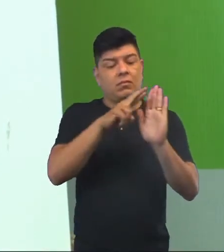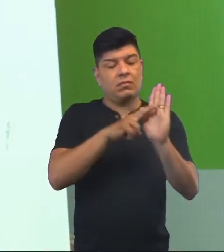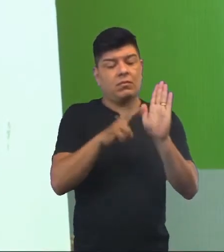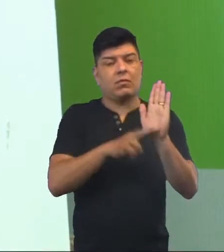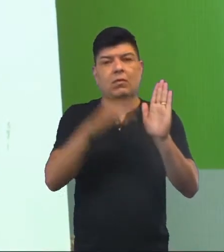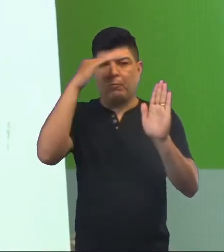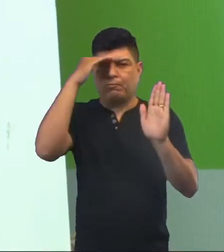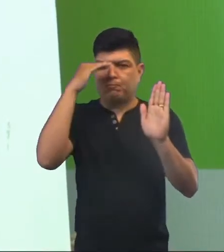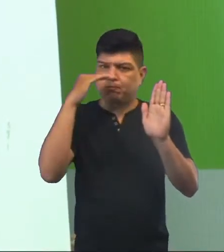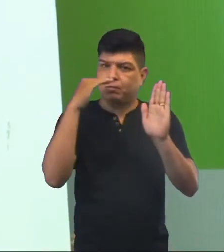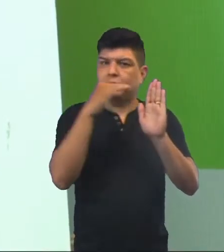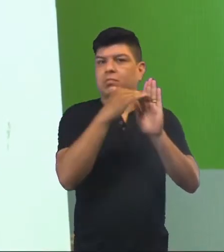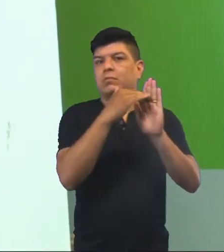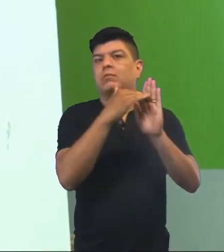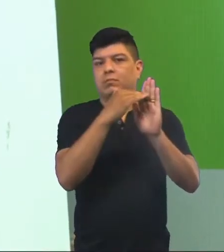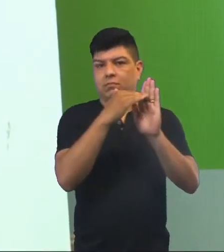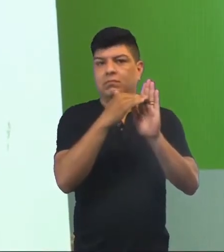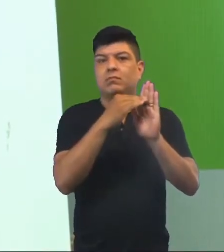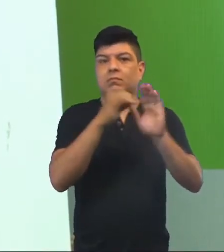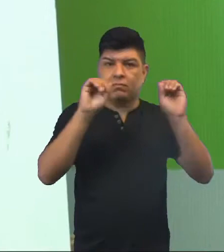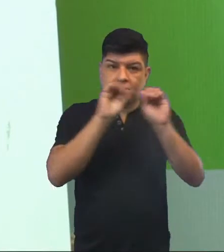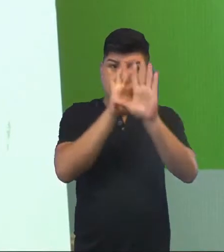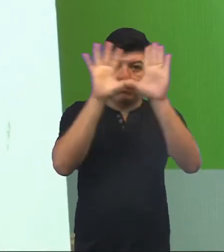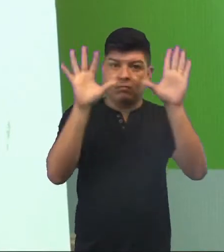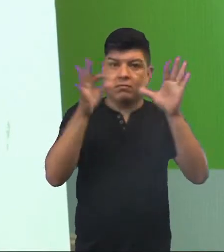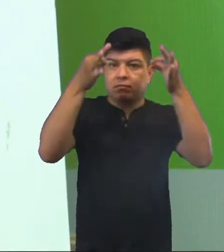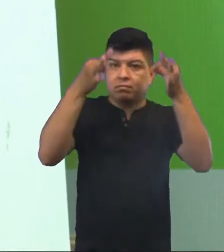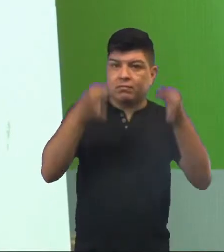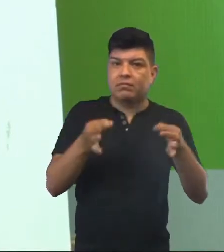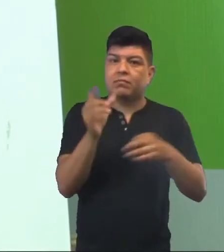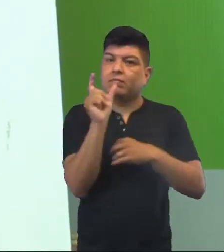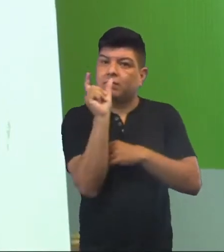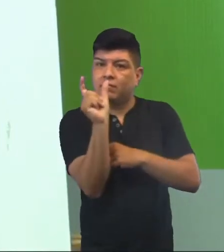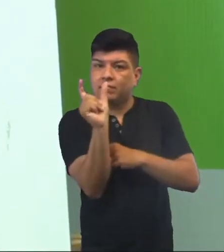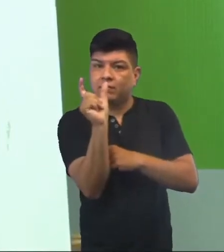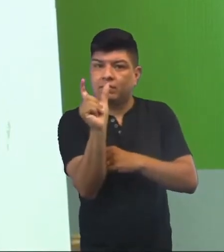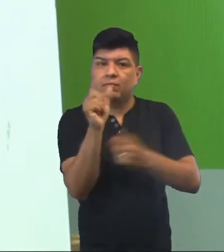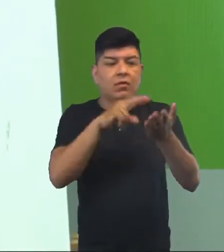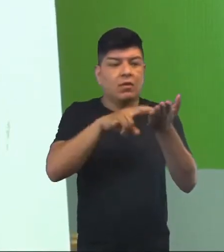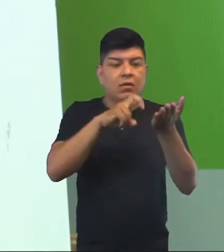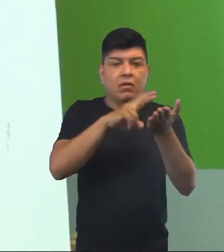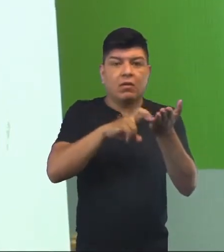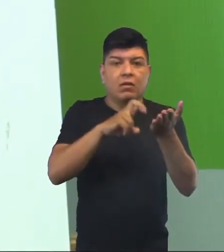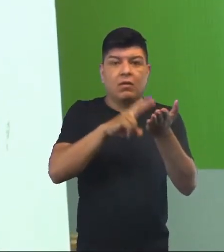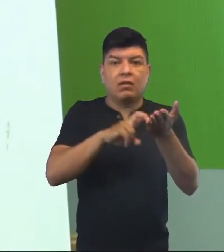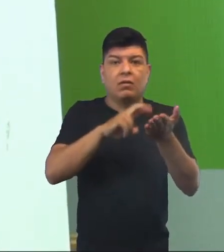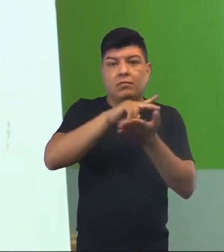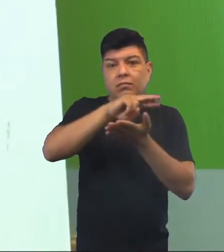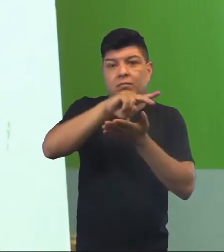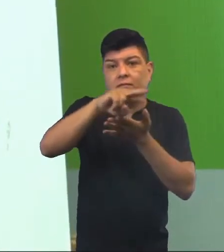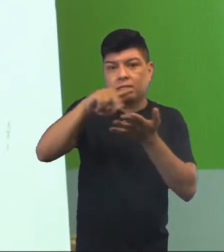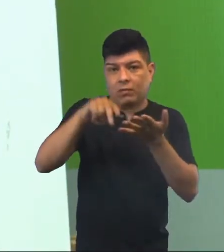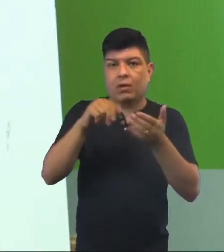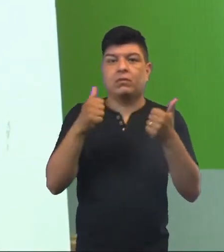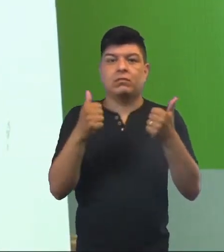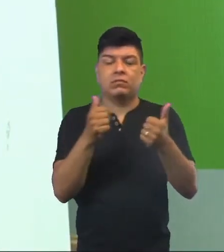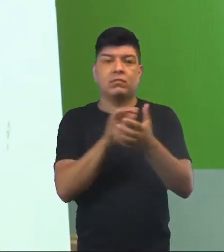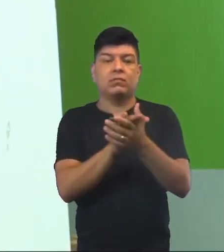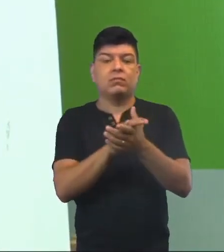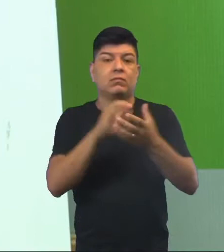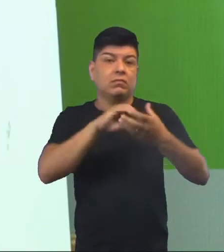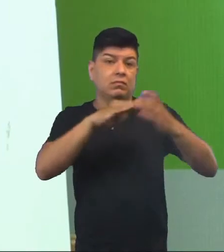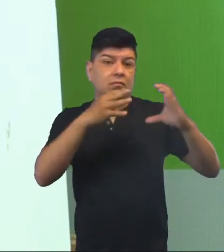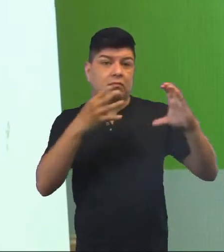da gramática. A pronúncia é clara e correta das palavras, vocabulário rico e vasto. Isso